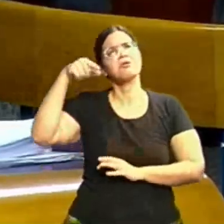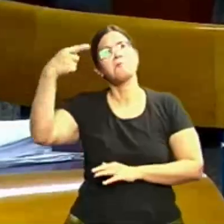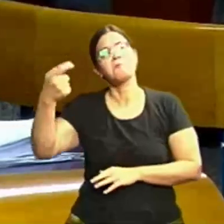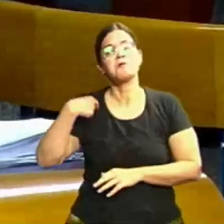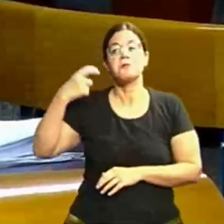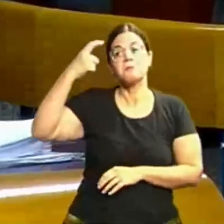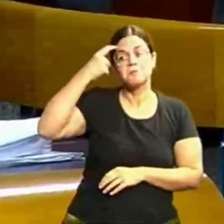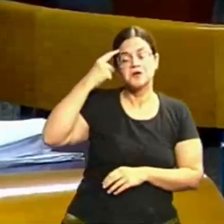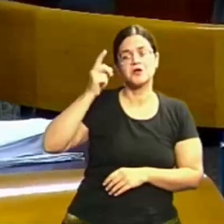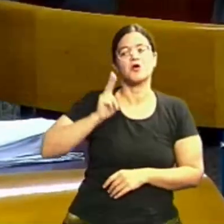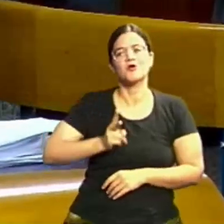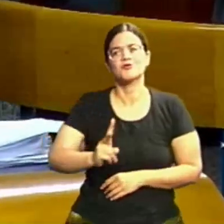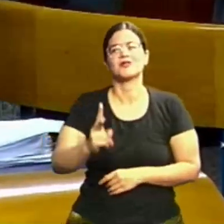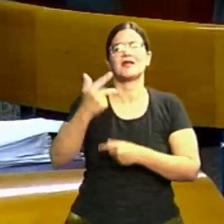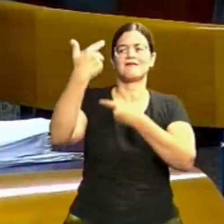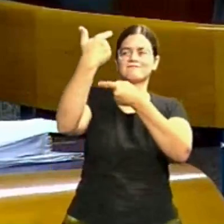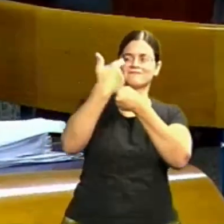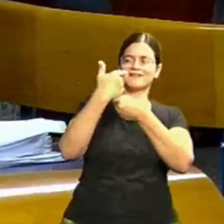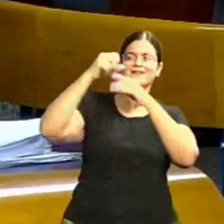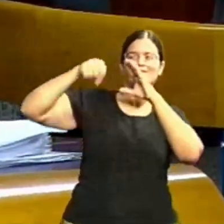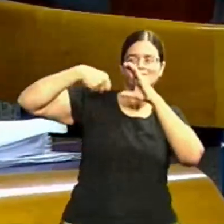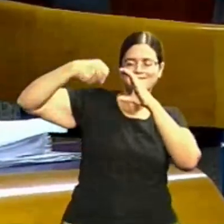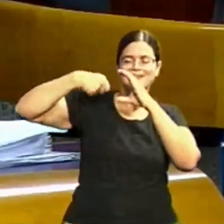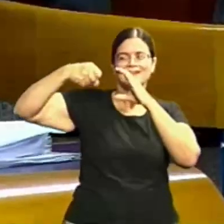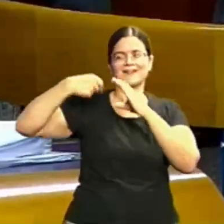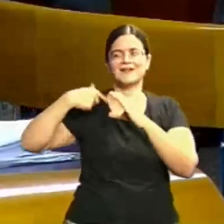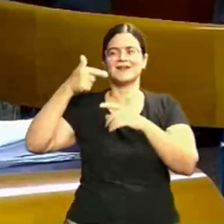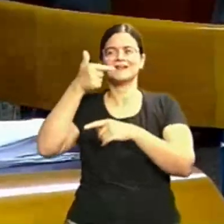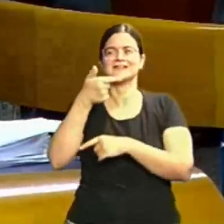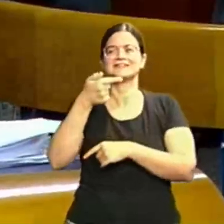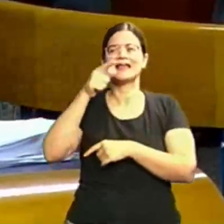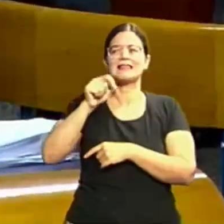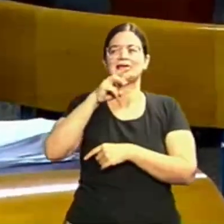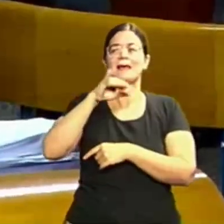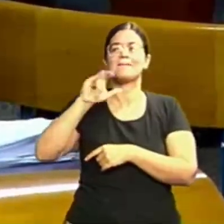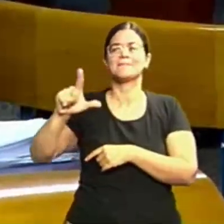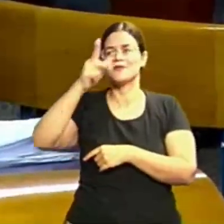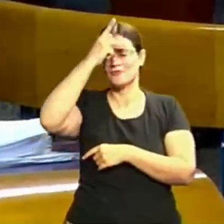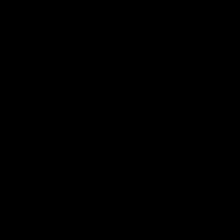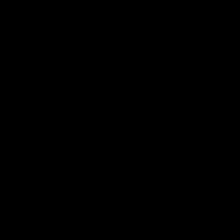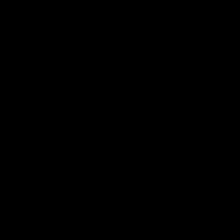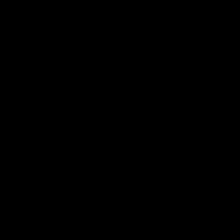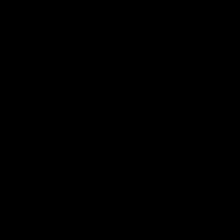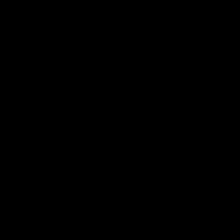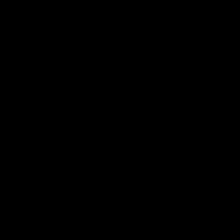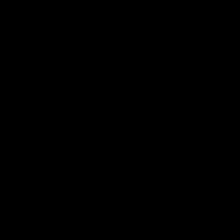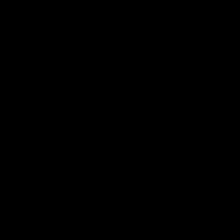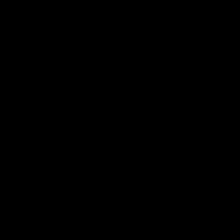continuar gravando meus vídeos, que eu tenho mais de 70 mil seguidores.